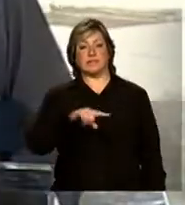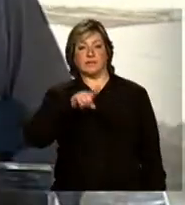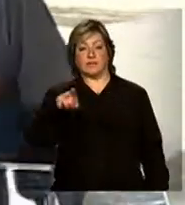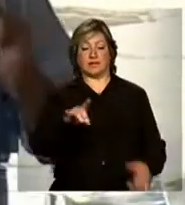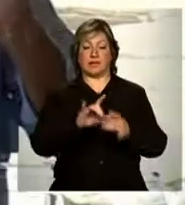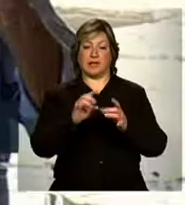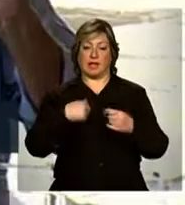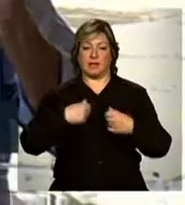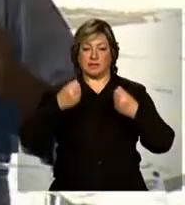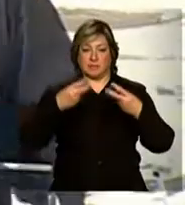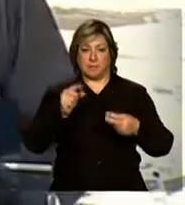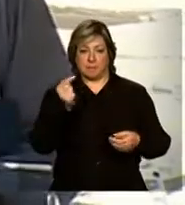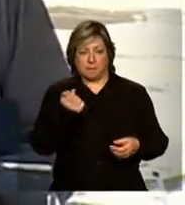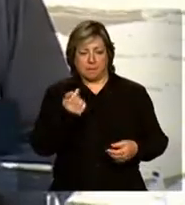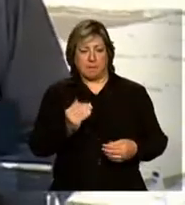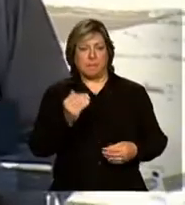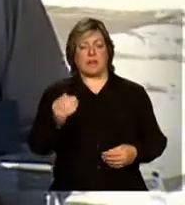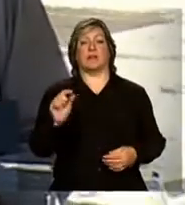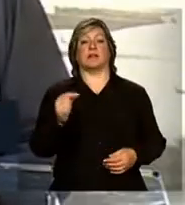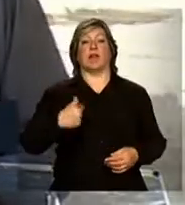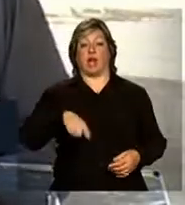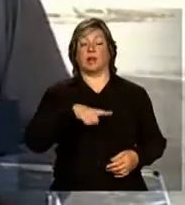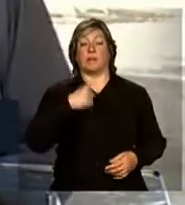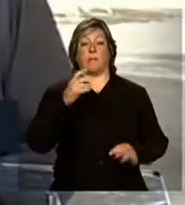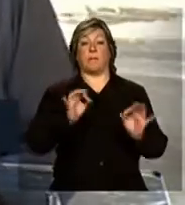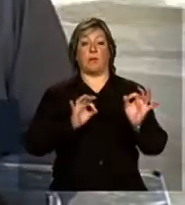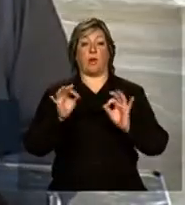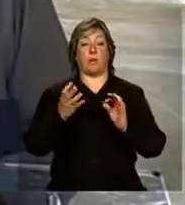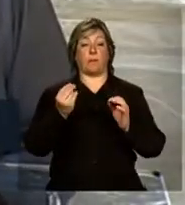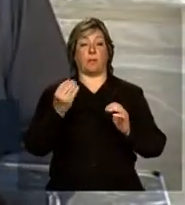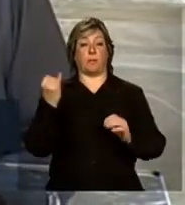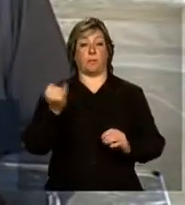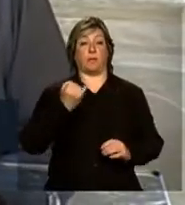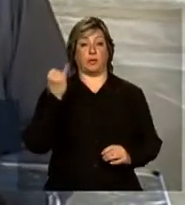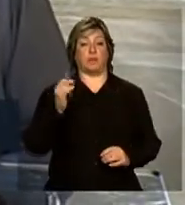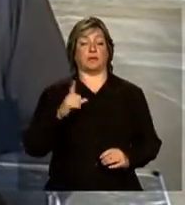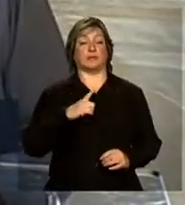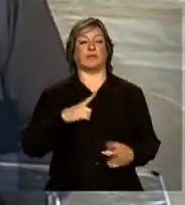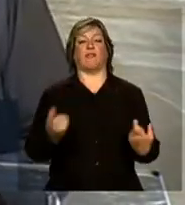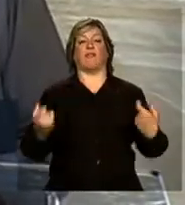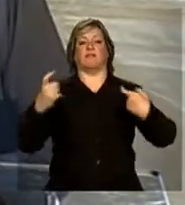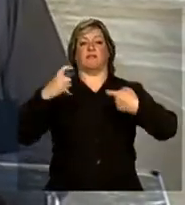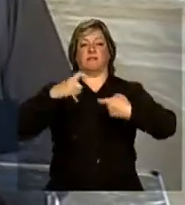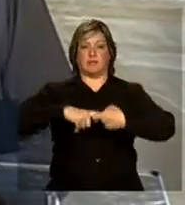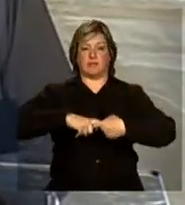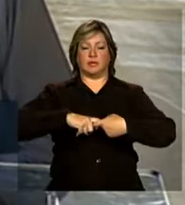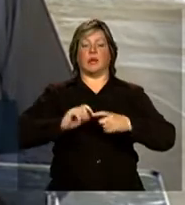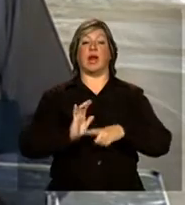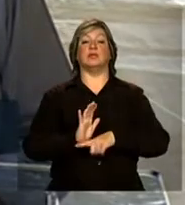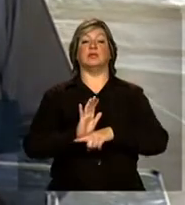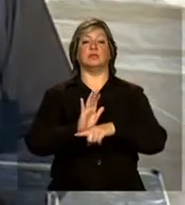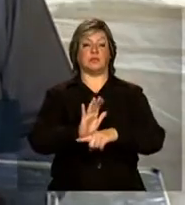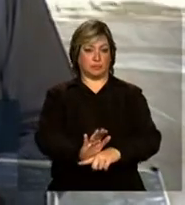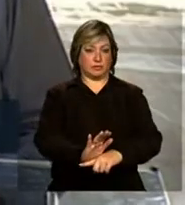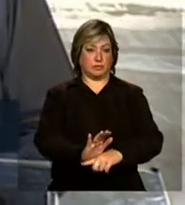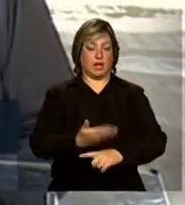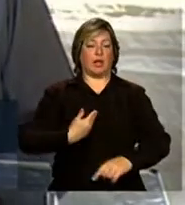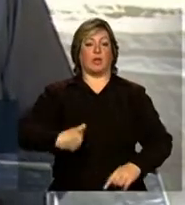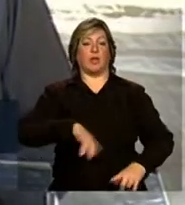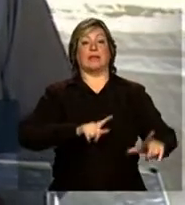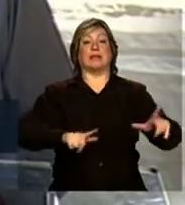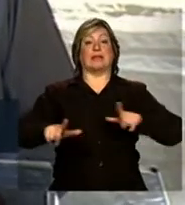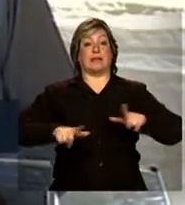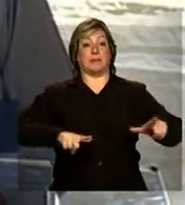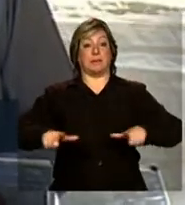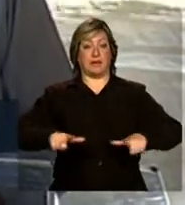um segundinho nós temos um projeto de suma importância que vincula que permite nós trabalharmos